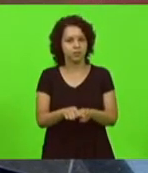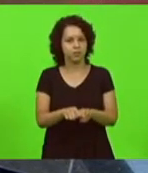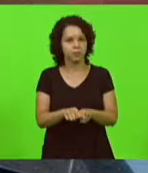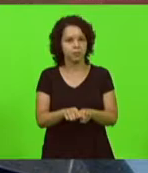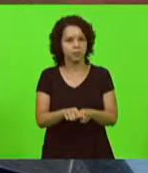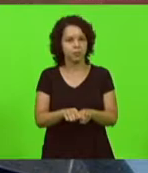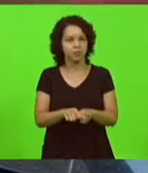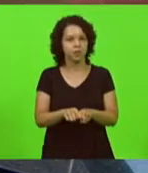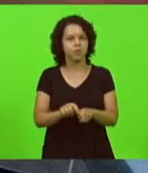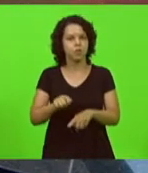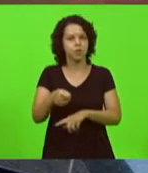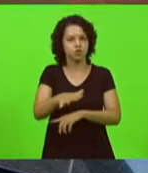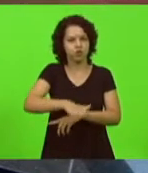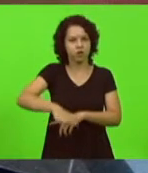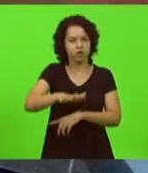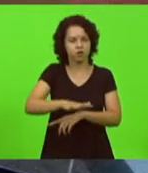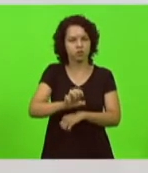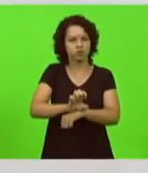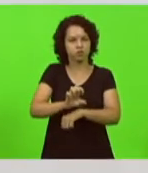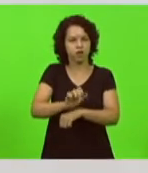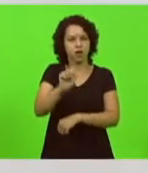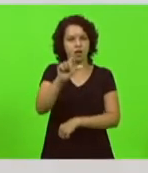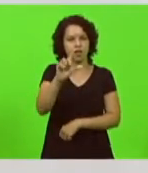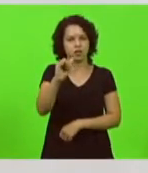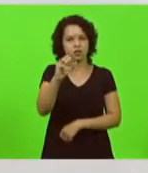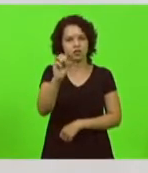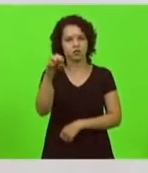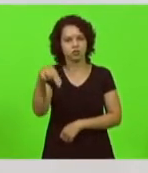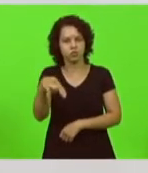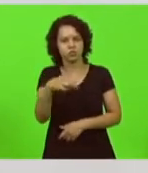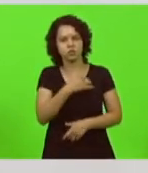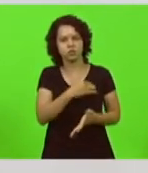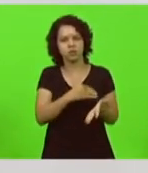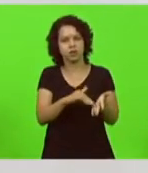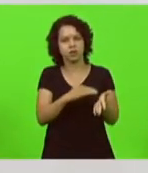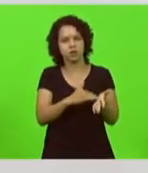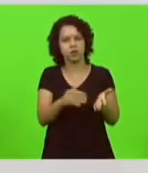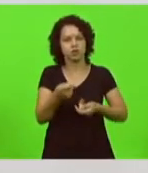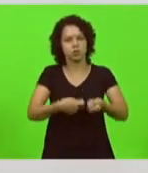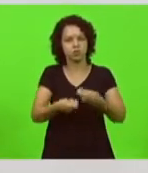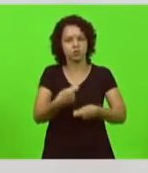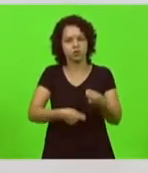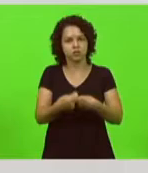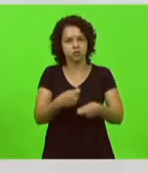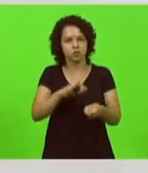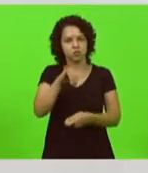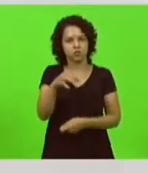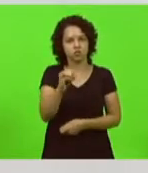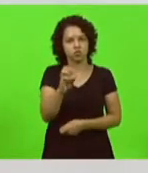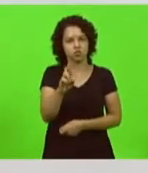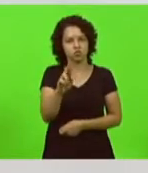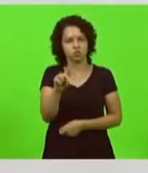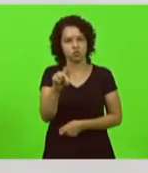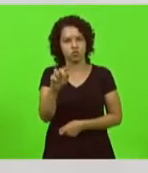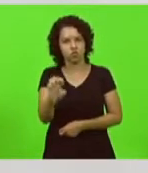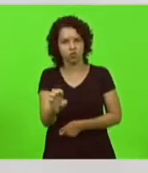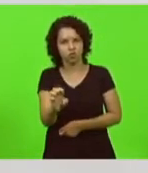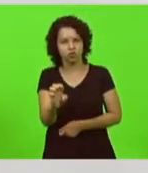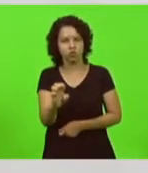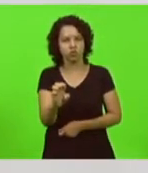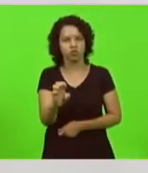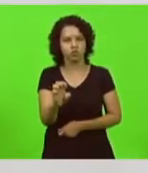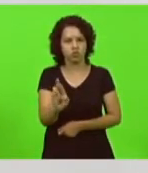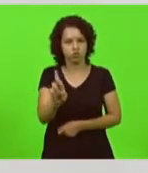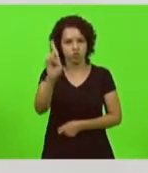geral do Estado, está conosco também, doutor Alisson, secretário de Administração, Jorge Eduardo Tasca, o chefe da Casa